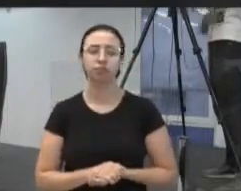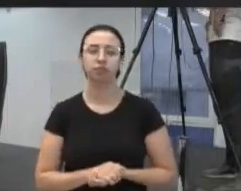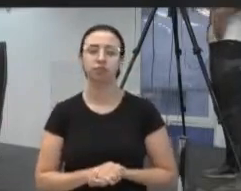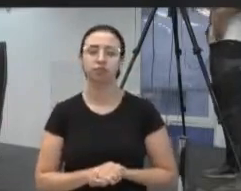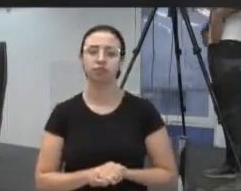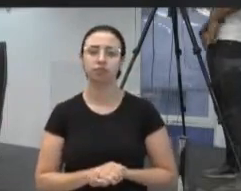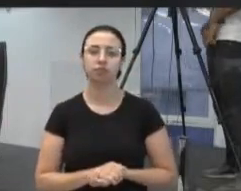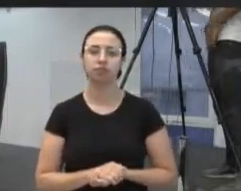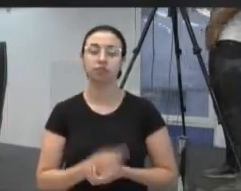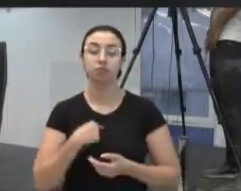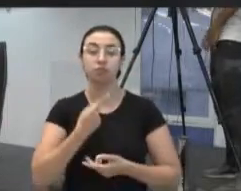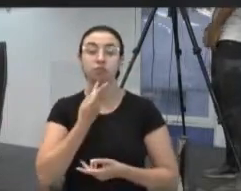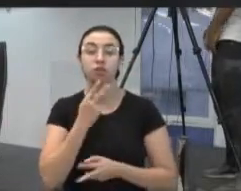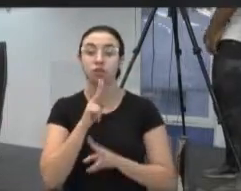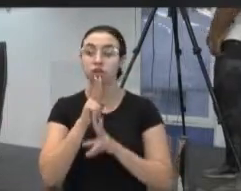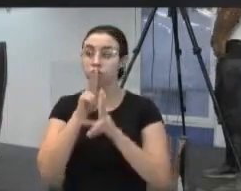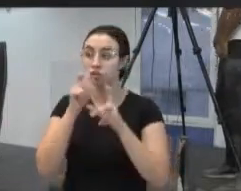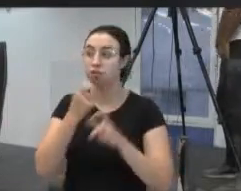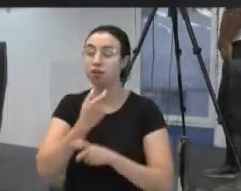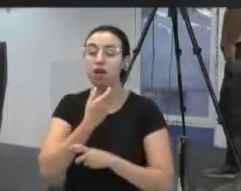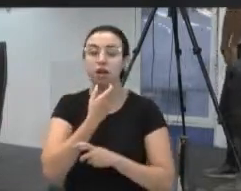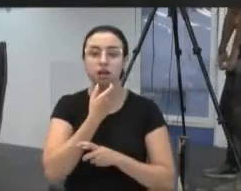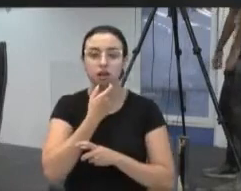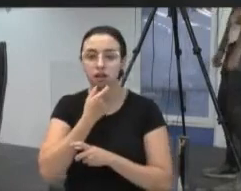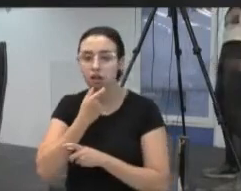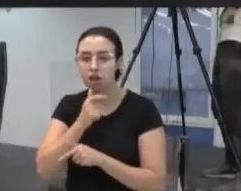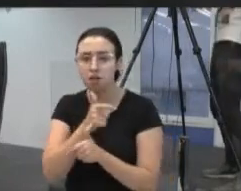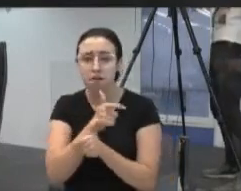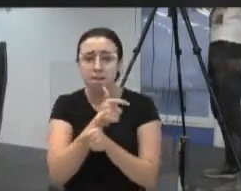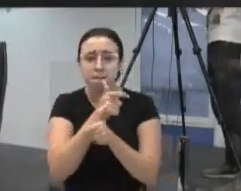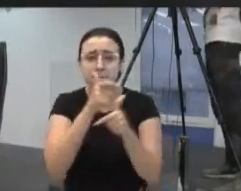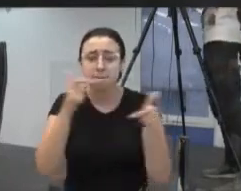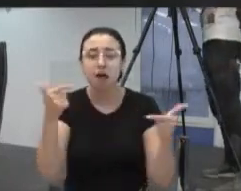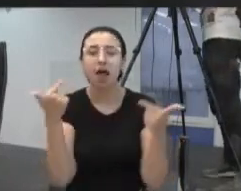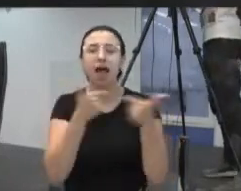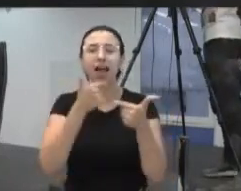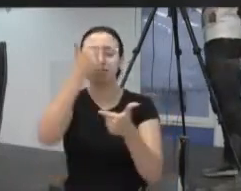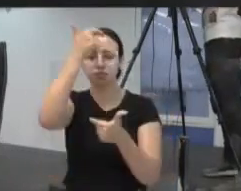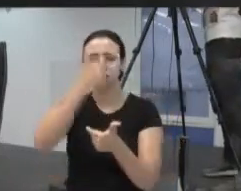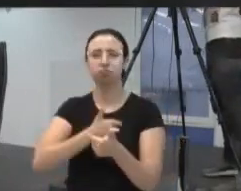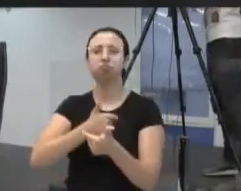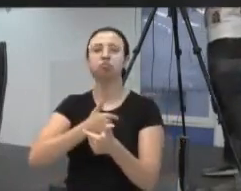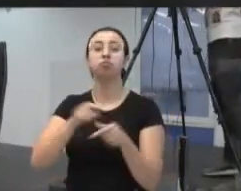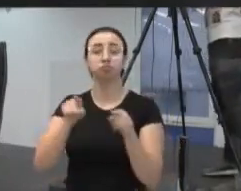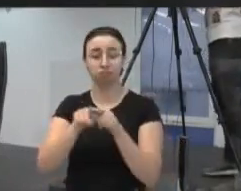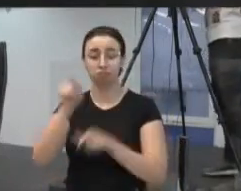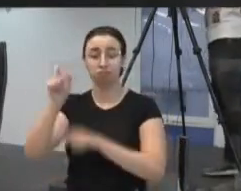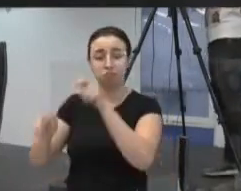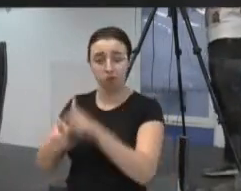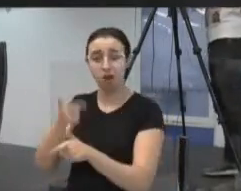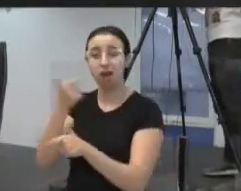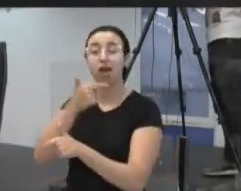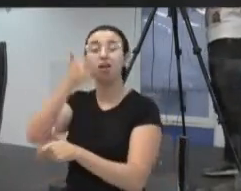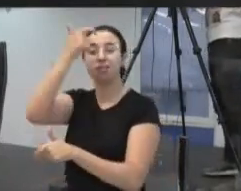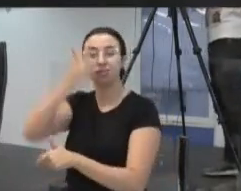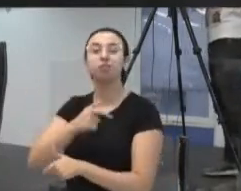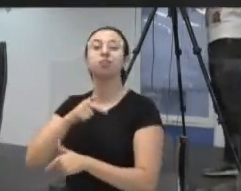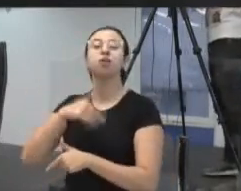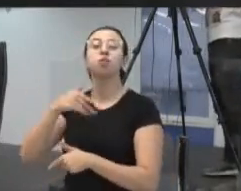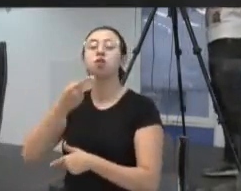Quando eu falei de inglês, muita gente riu de mim. Da mesma forma que eles riram de mim quando eu falei que ia ser candidato a vereador. Muitos